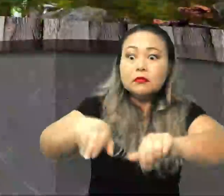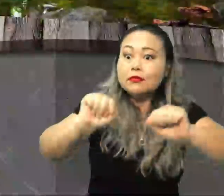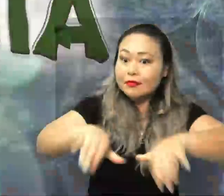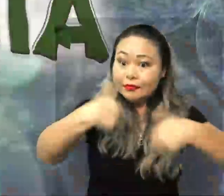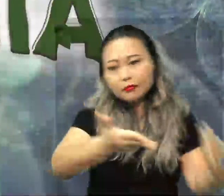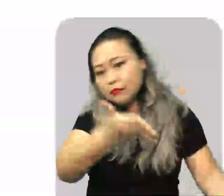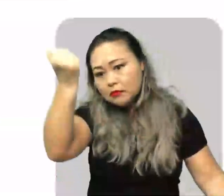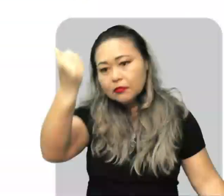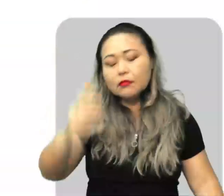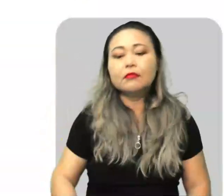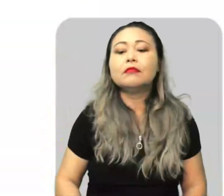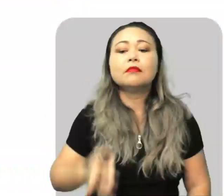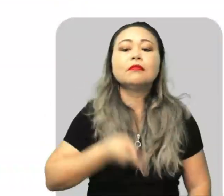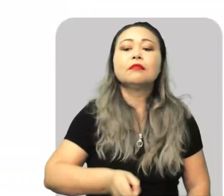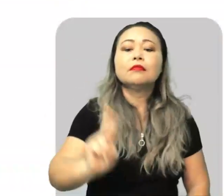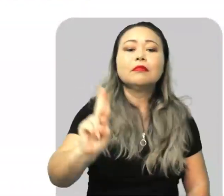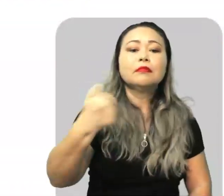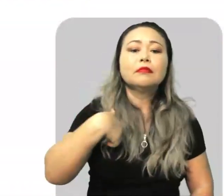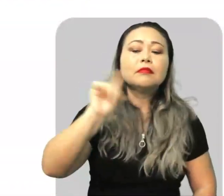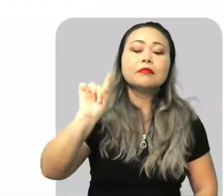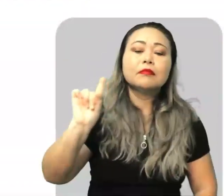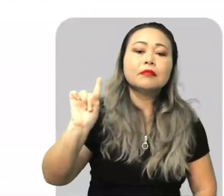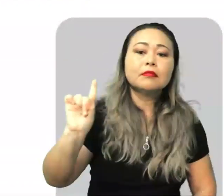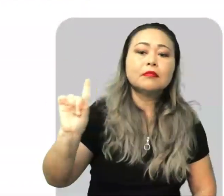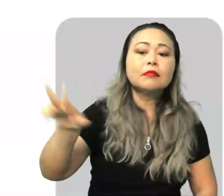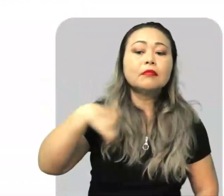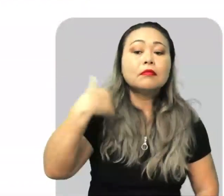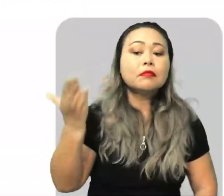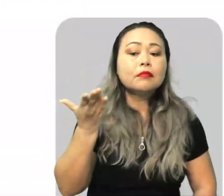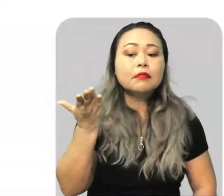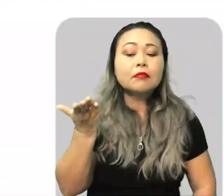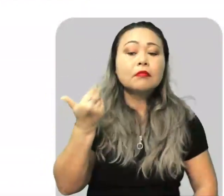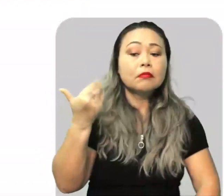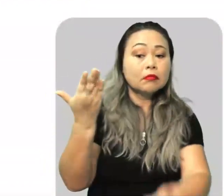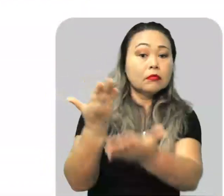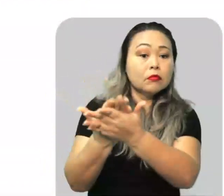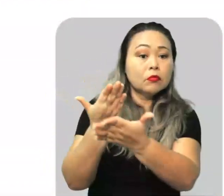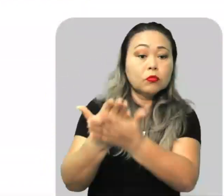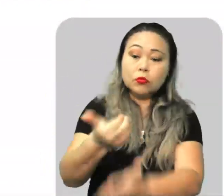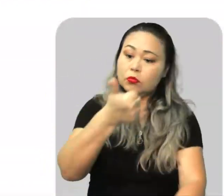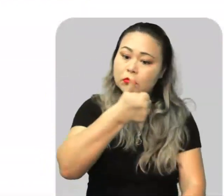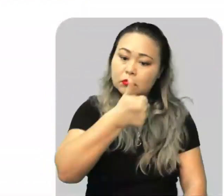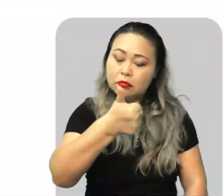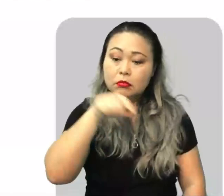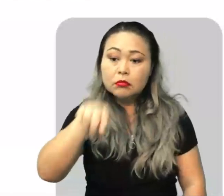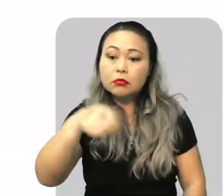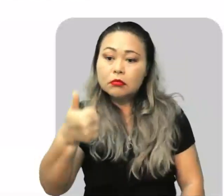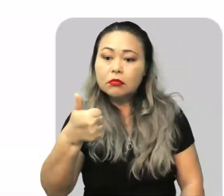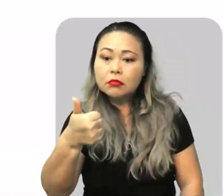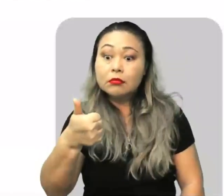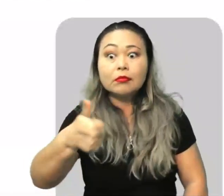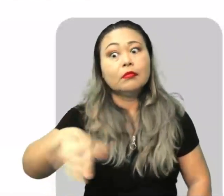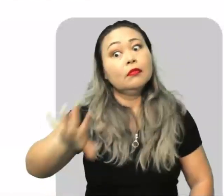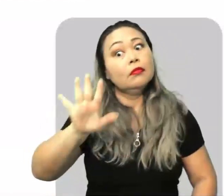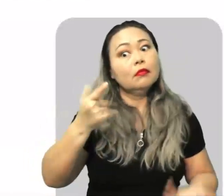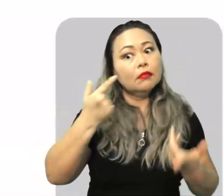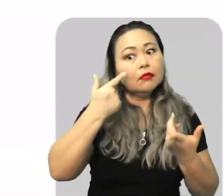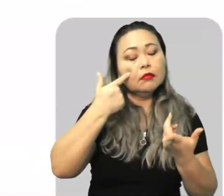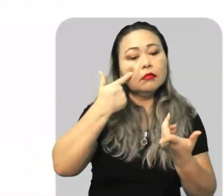lá? Seguindo, então estamos na nossa aula 11.1,